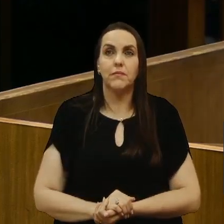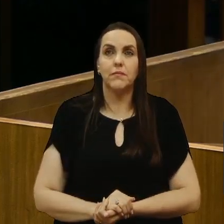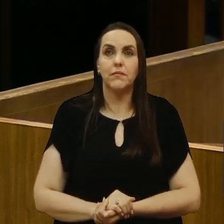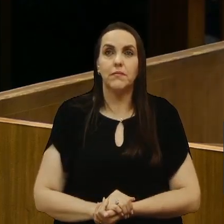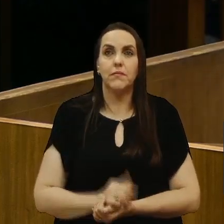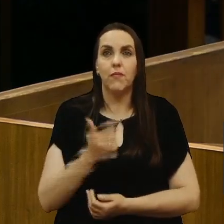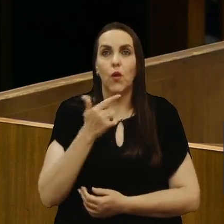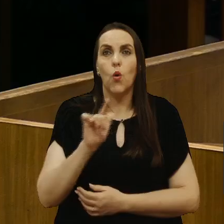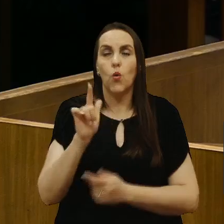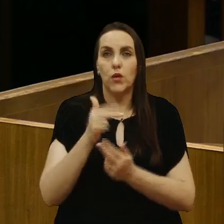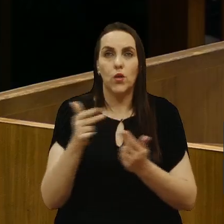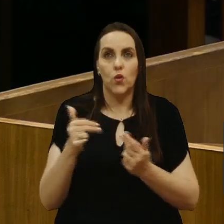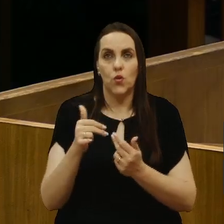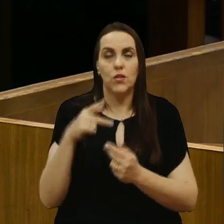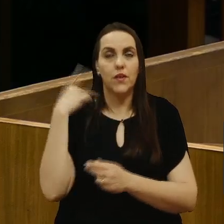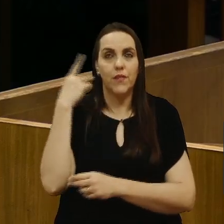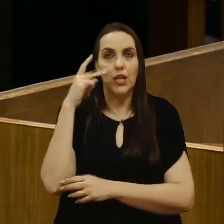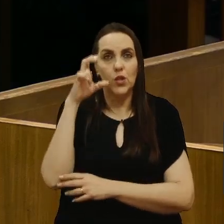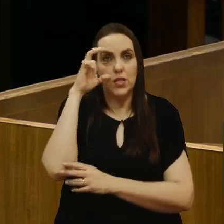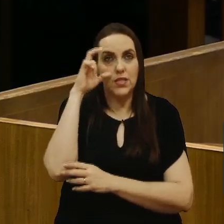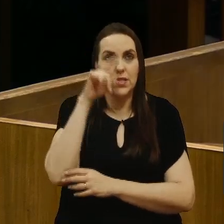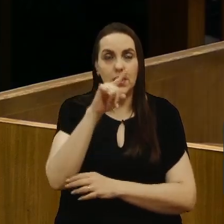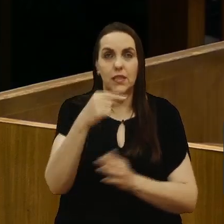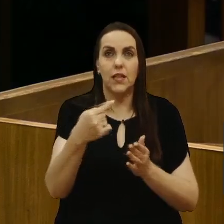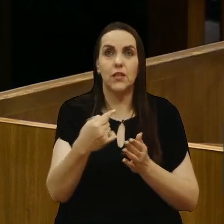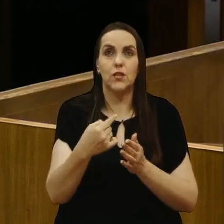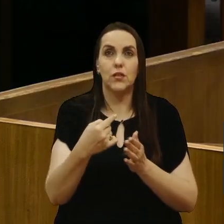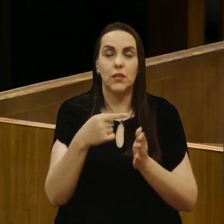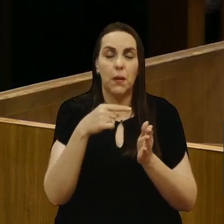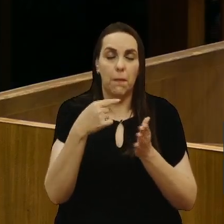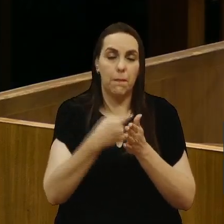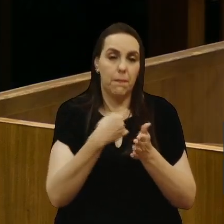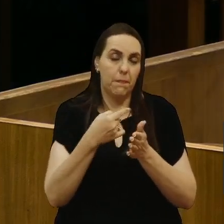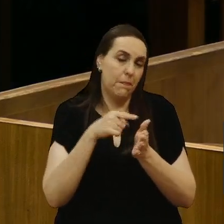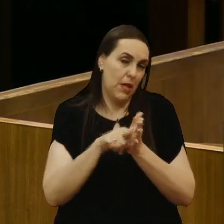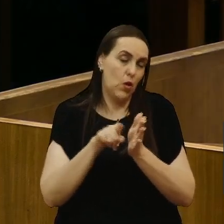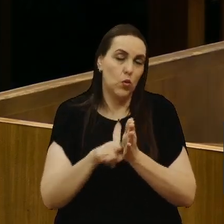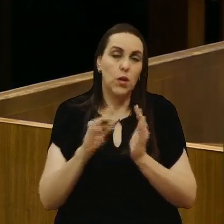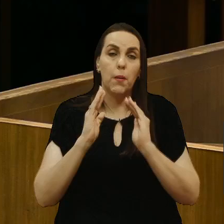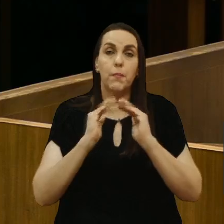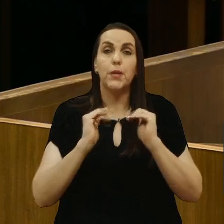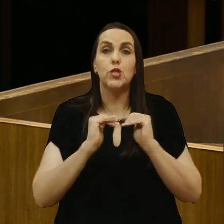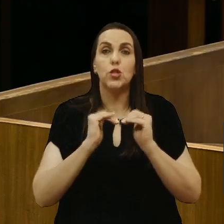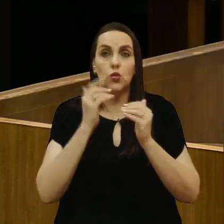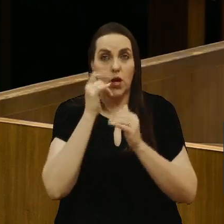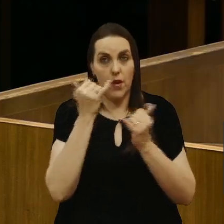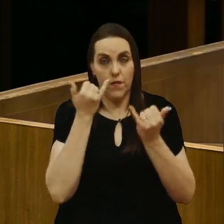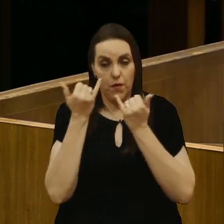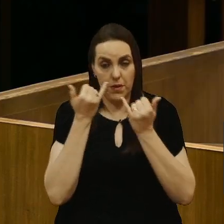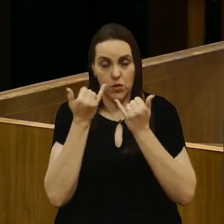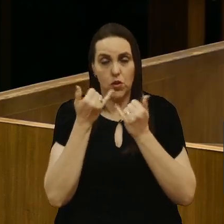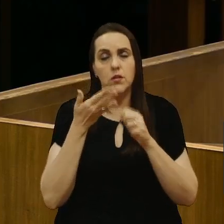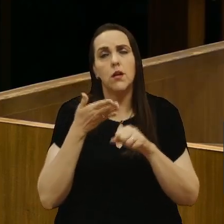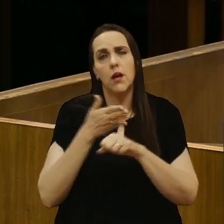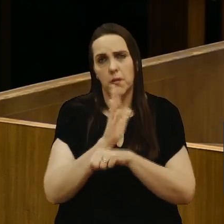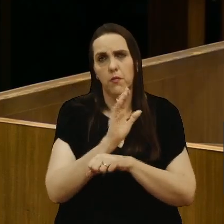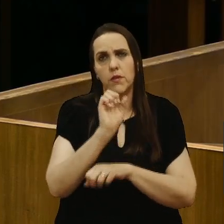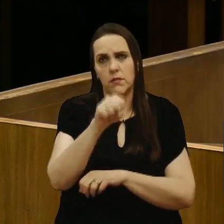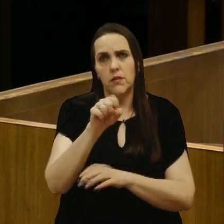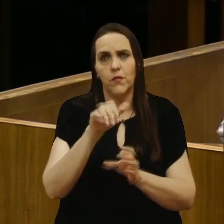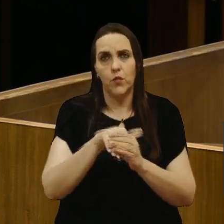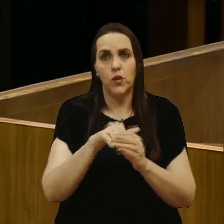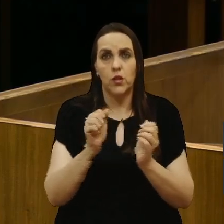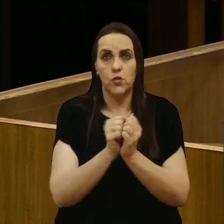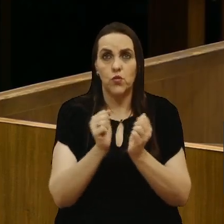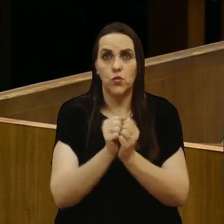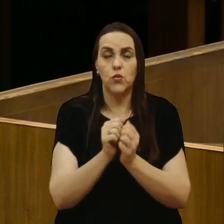coisa, a vereadora Sandra, em relação aos seus questionamentos, o pedido de informação, nós vamos com certeza aprovar, votar junto, mas eu digo para a senhora que,